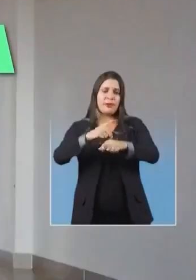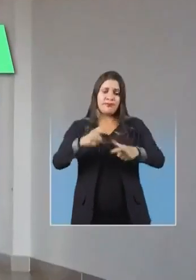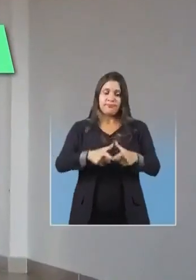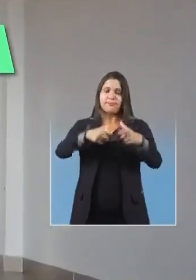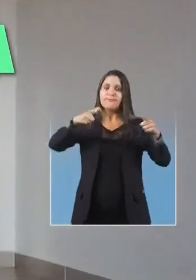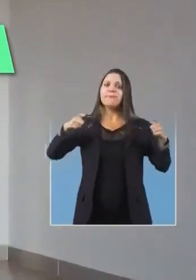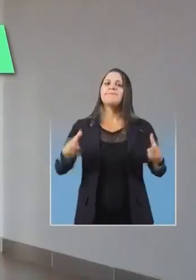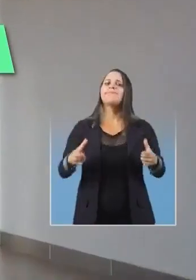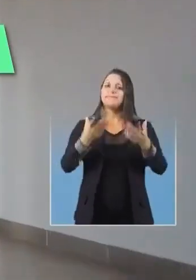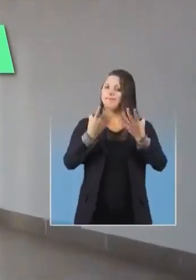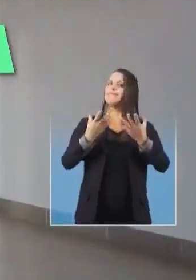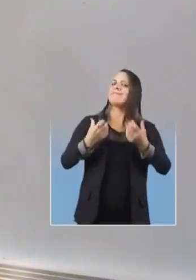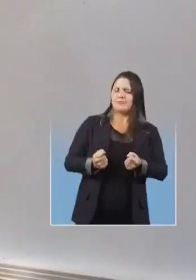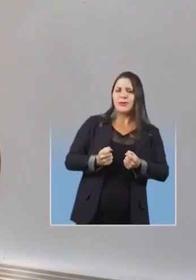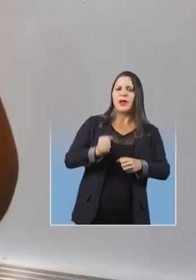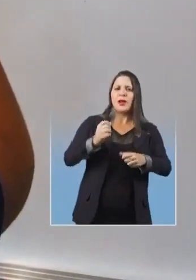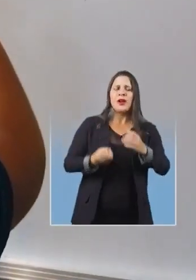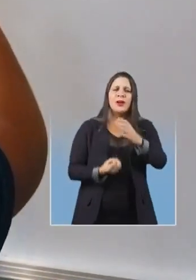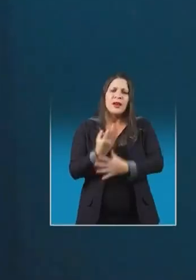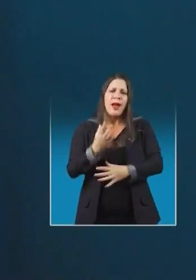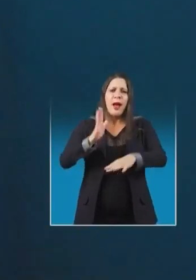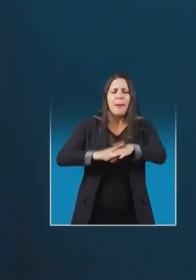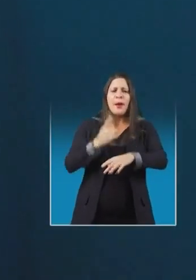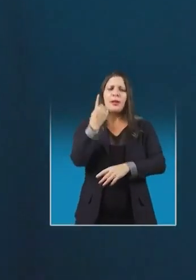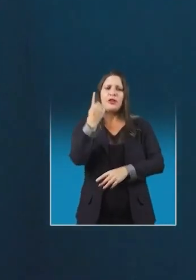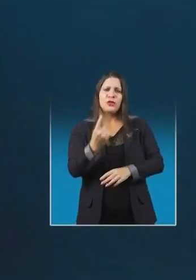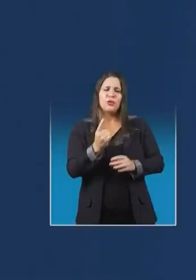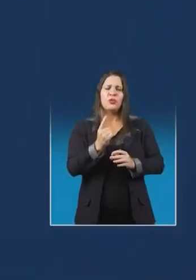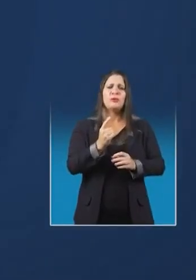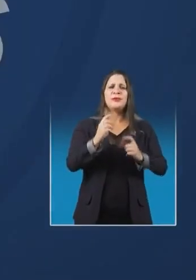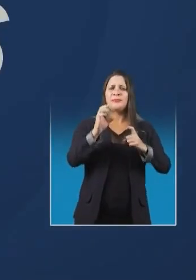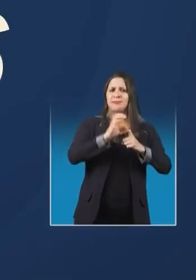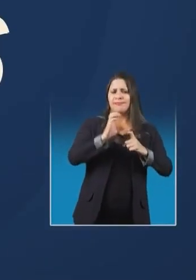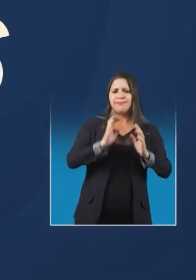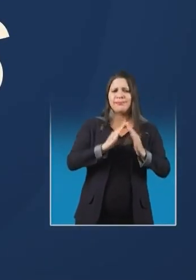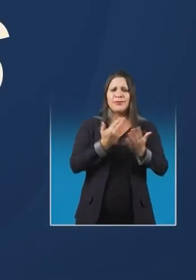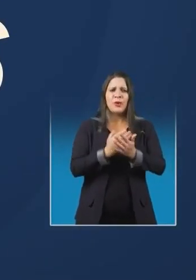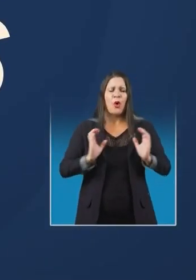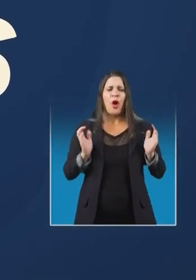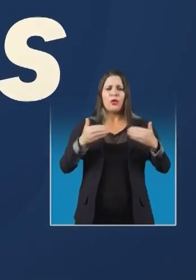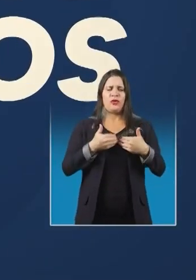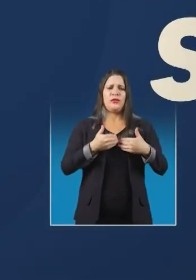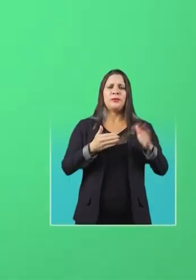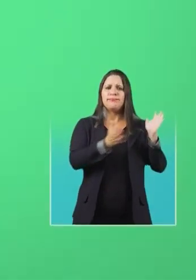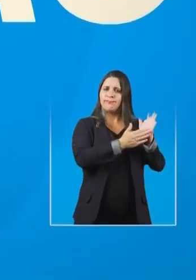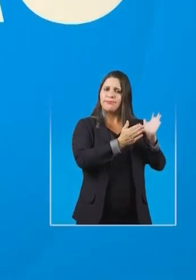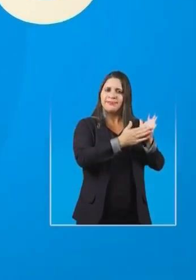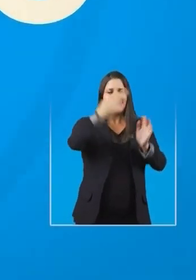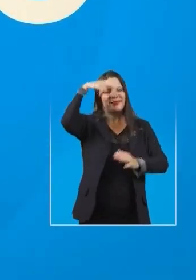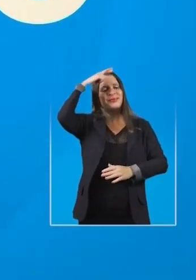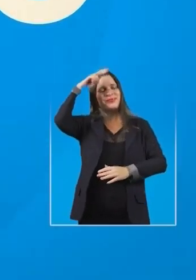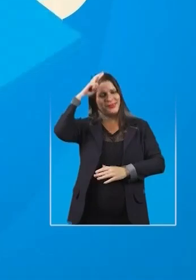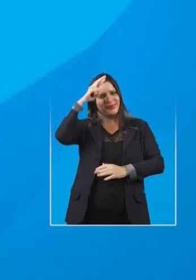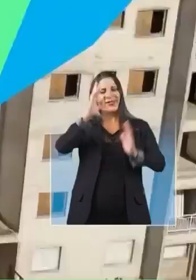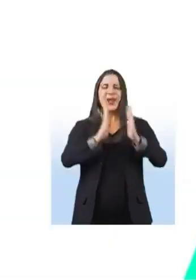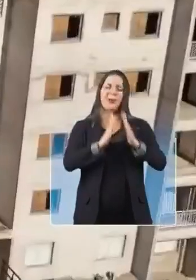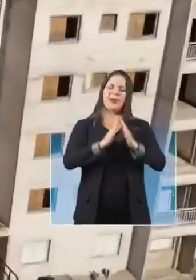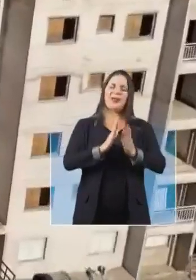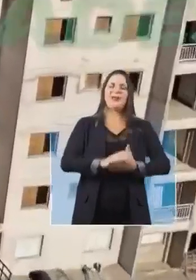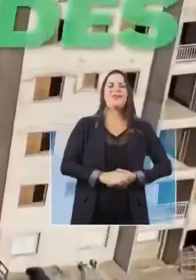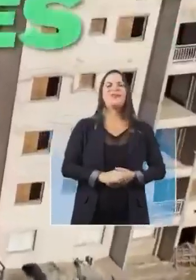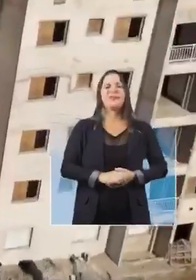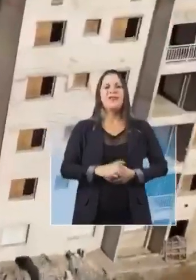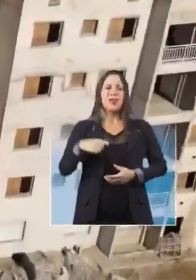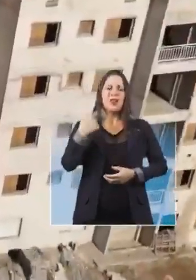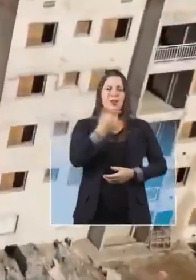ampliar e criar mais uma clínica escola para o autista. Propostas de Rogério Santos para habitação. Nós